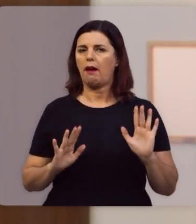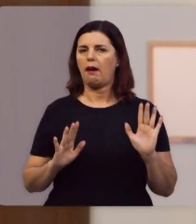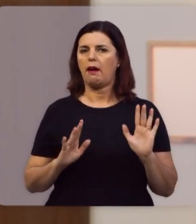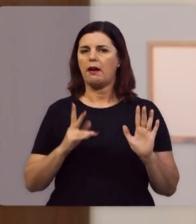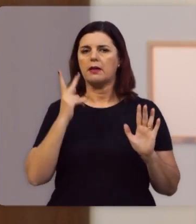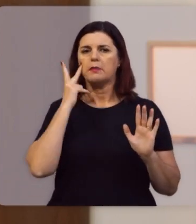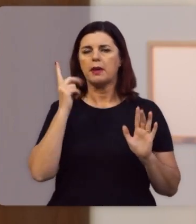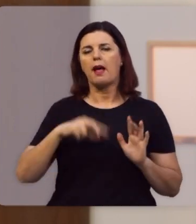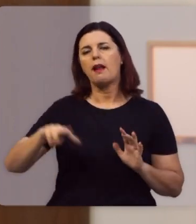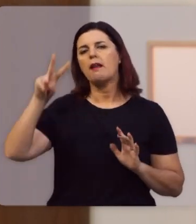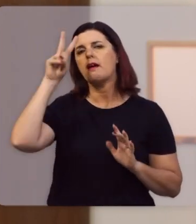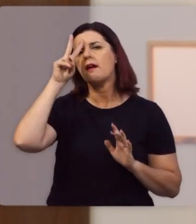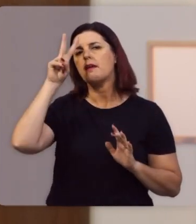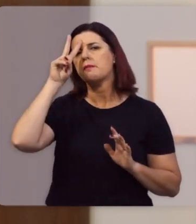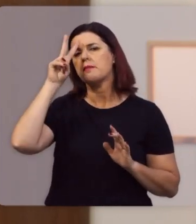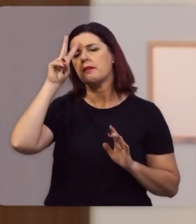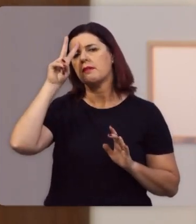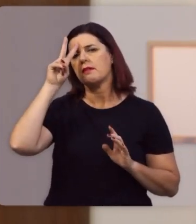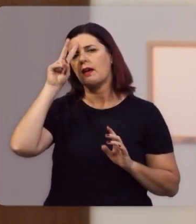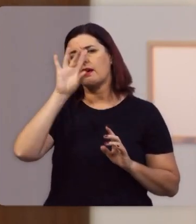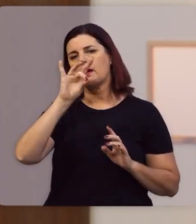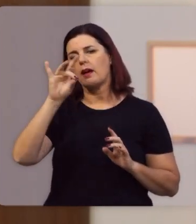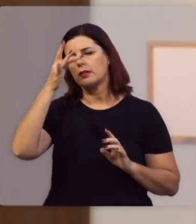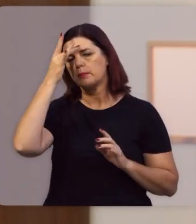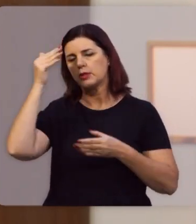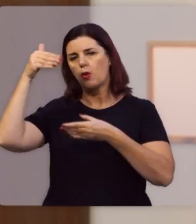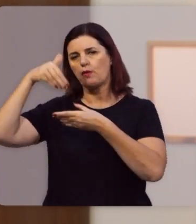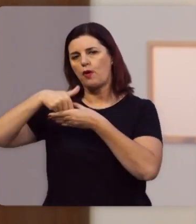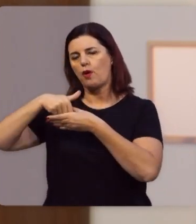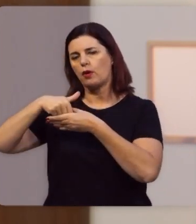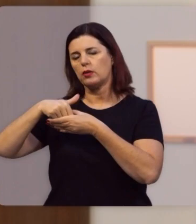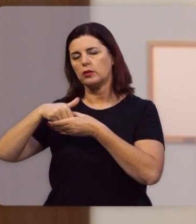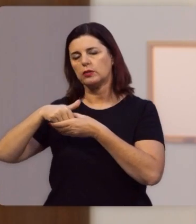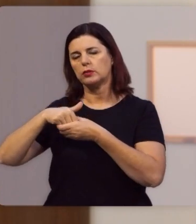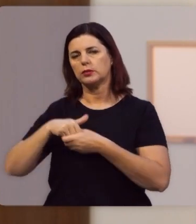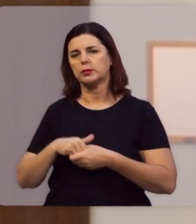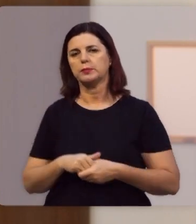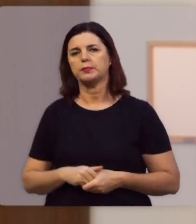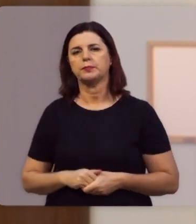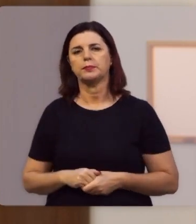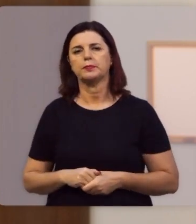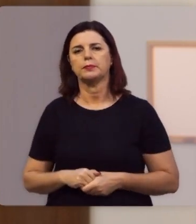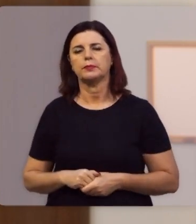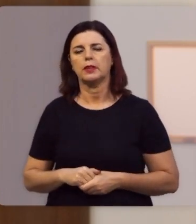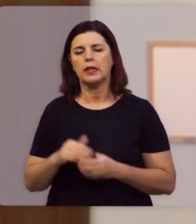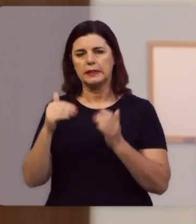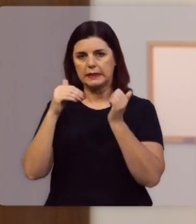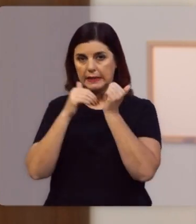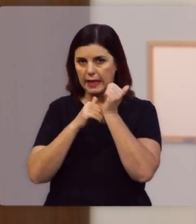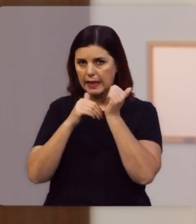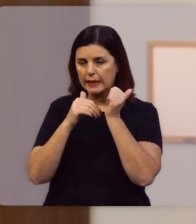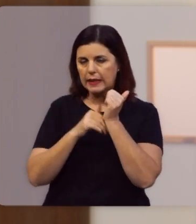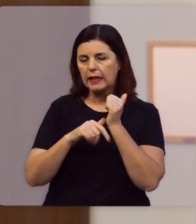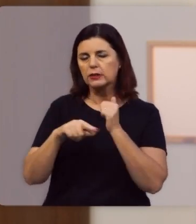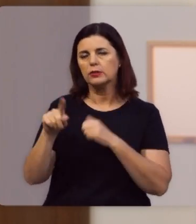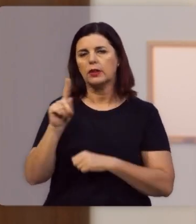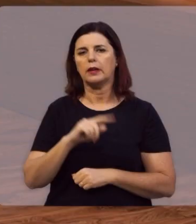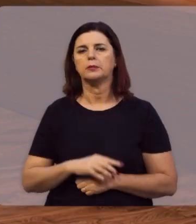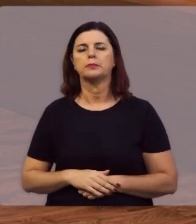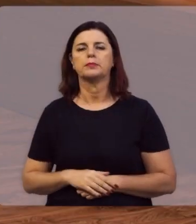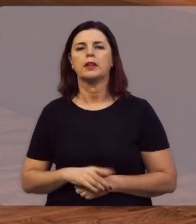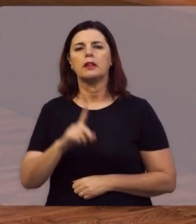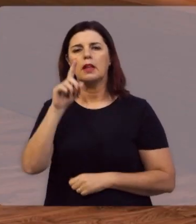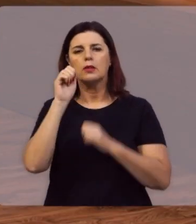para trazer luz a cada eleitor na hora de dar o seu voto secreto lá na sua urna